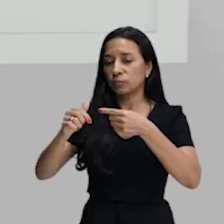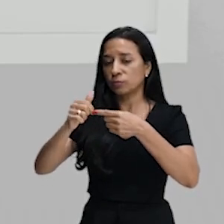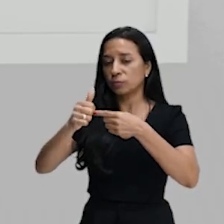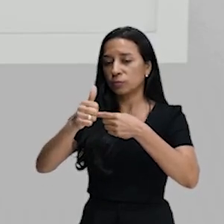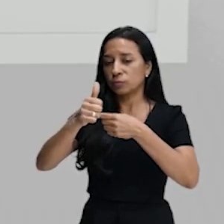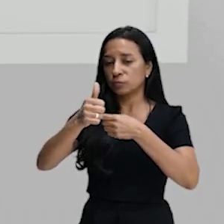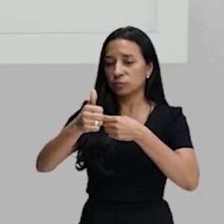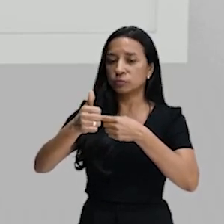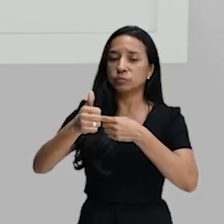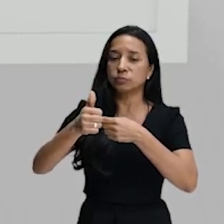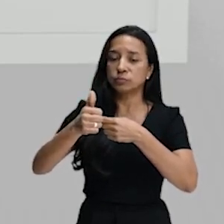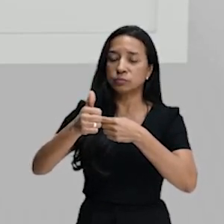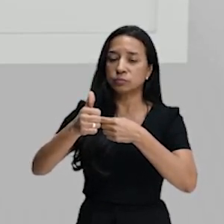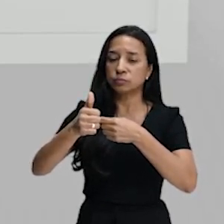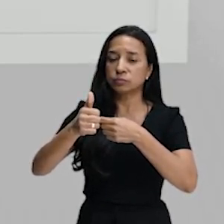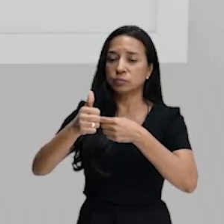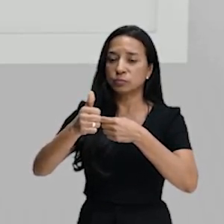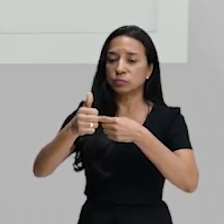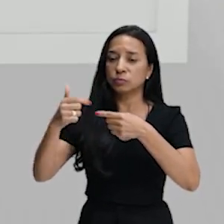2.